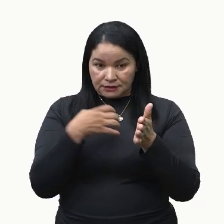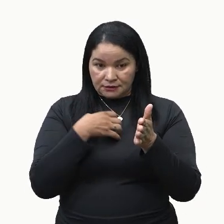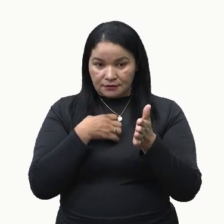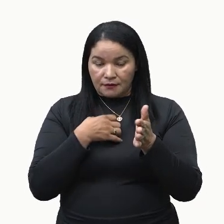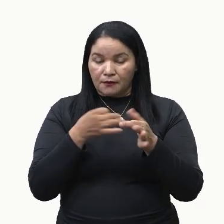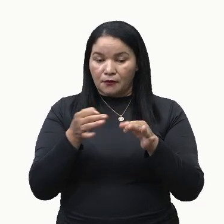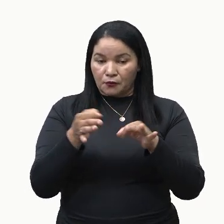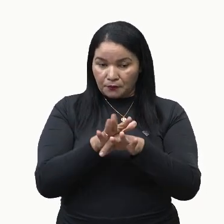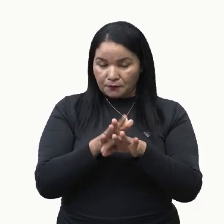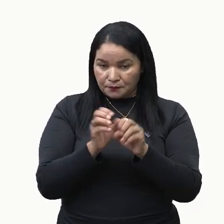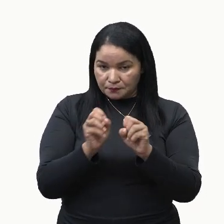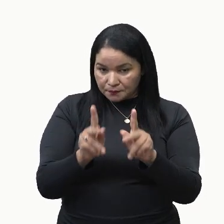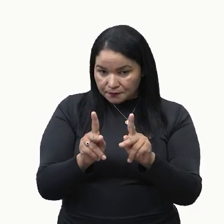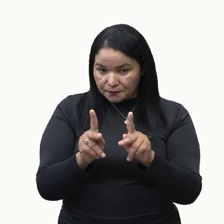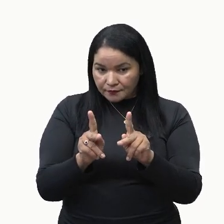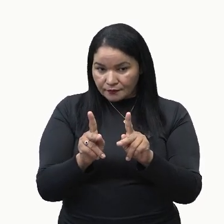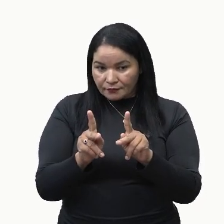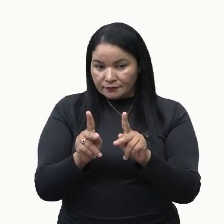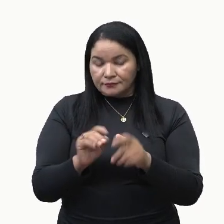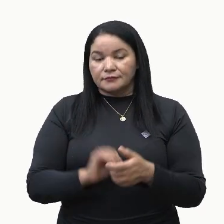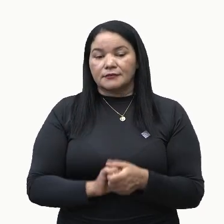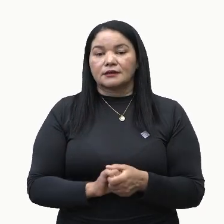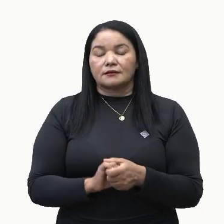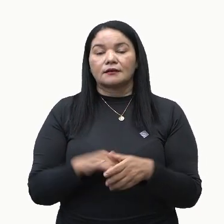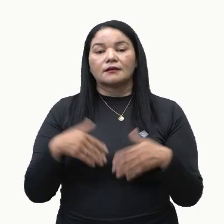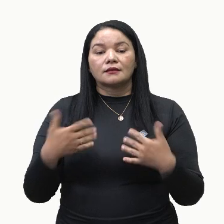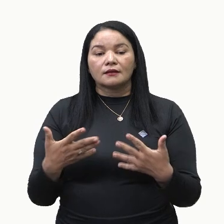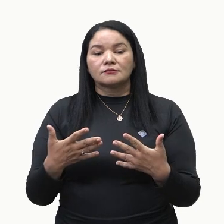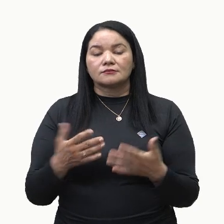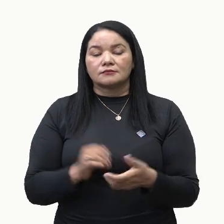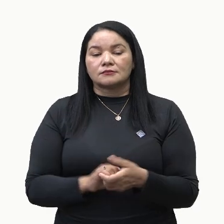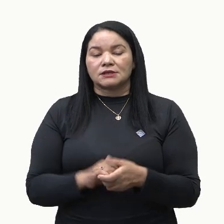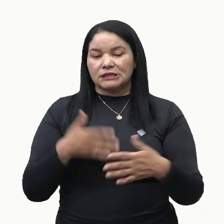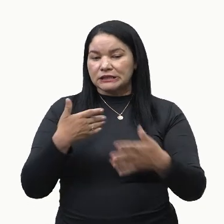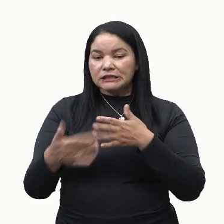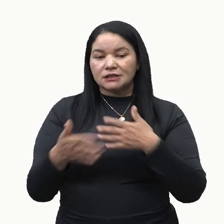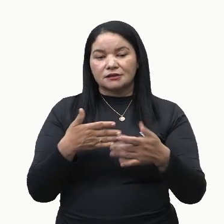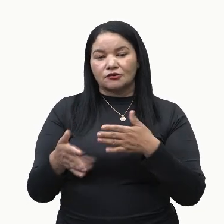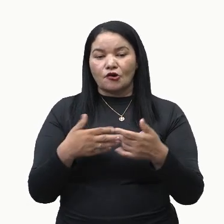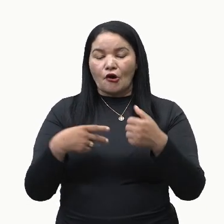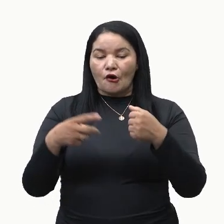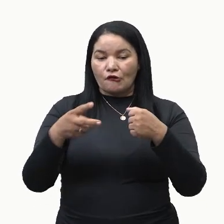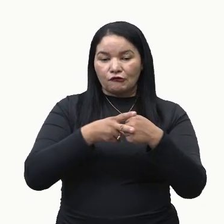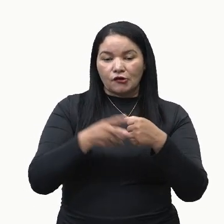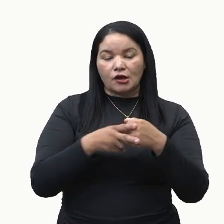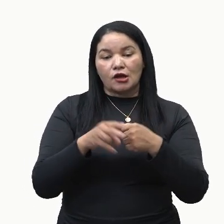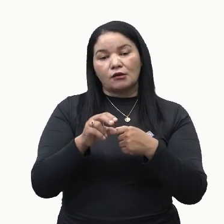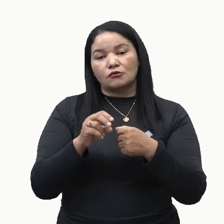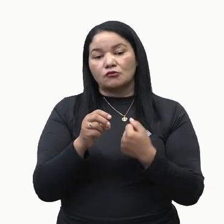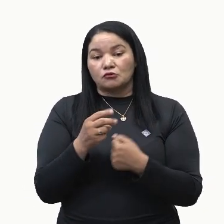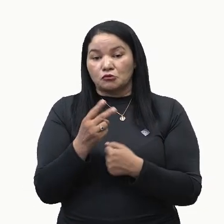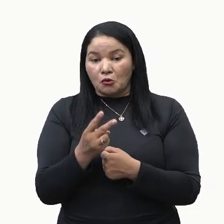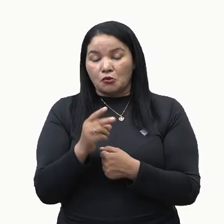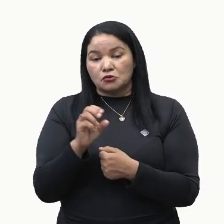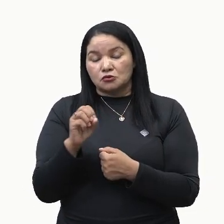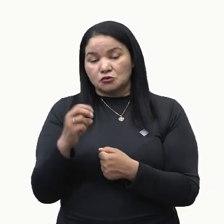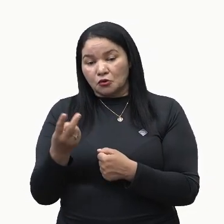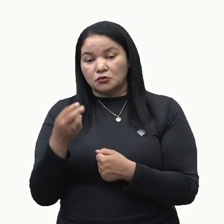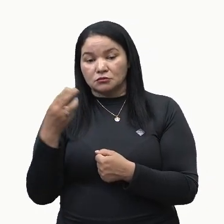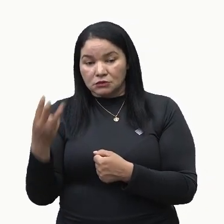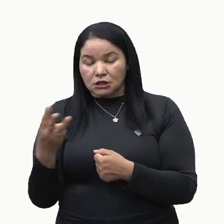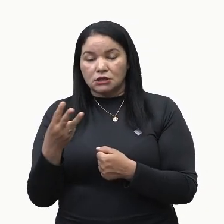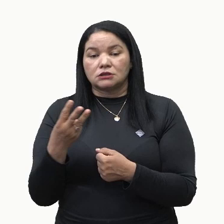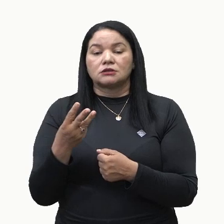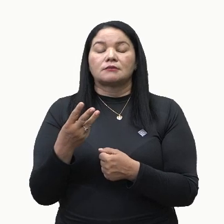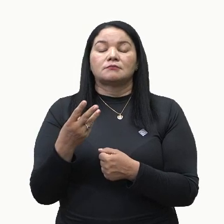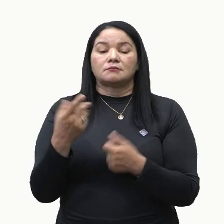isso? Então, o período tem sentido completo. Tanto faz se ele tiver um verbo, ou se ele tiver 2 ou 3, ele vai ter o sentido